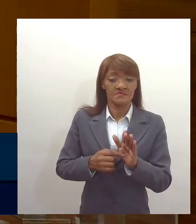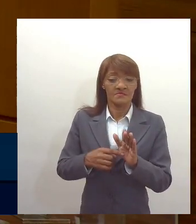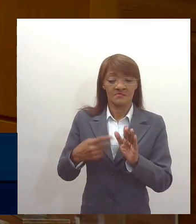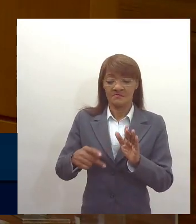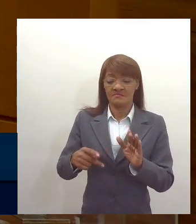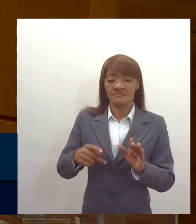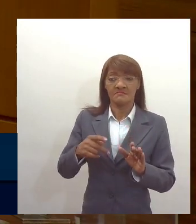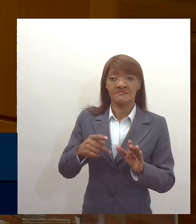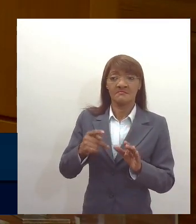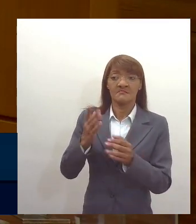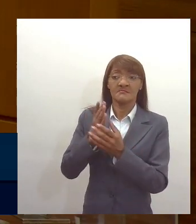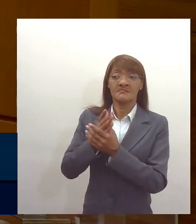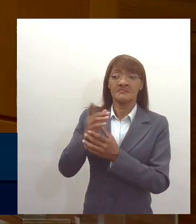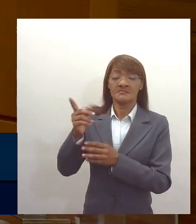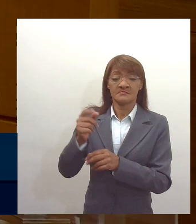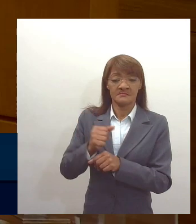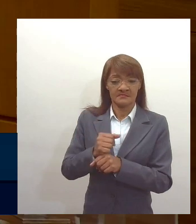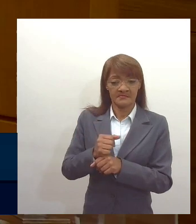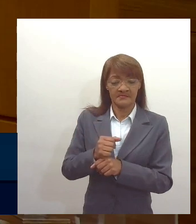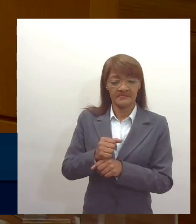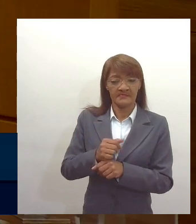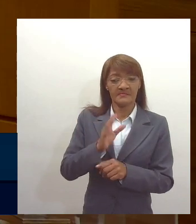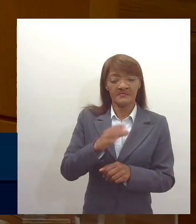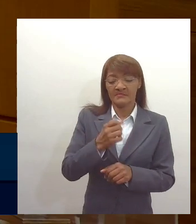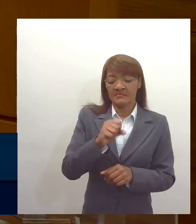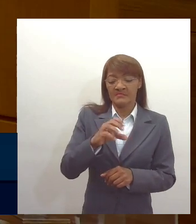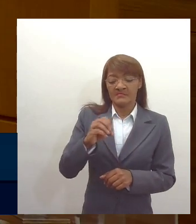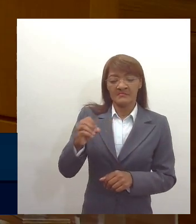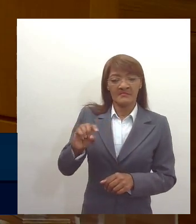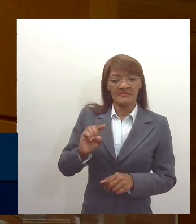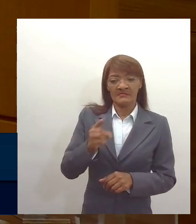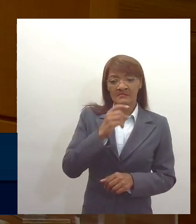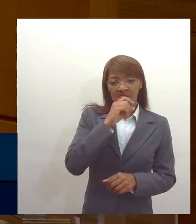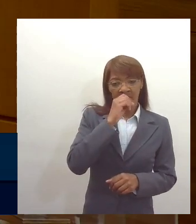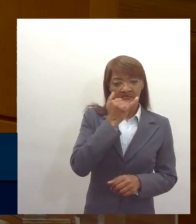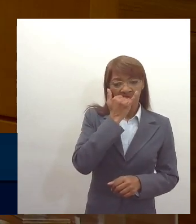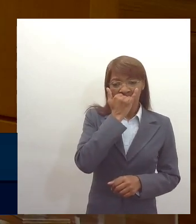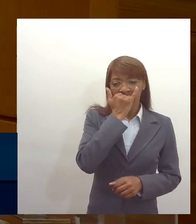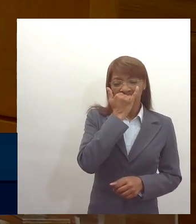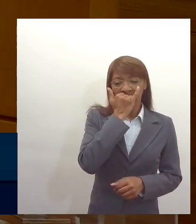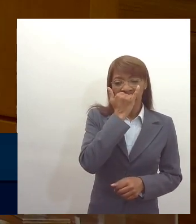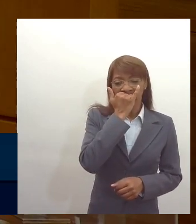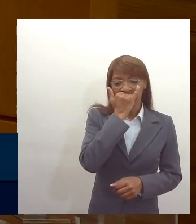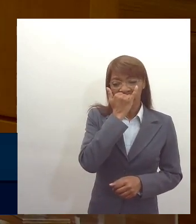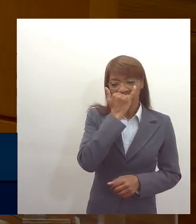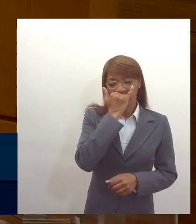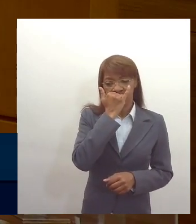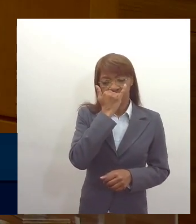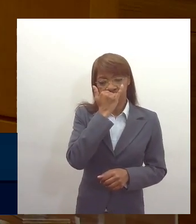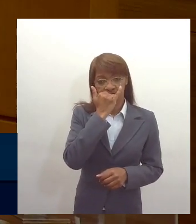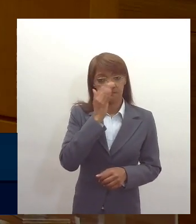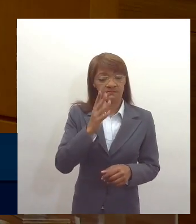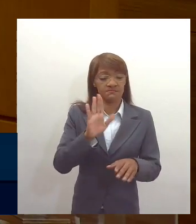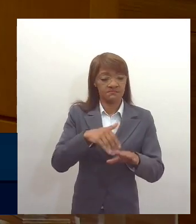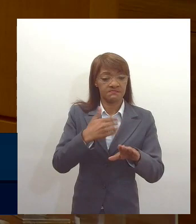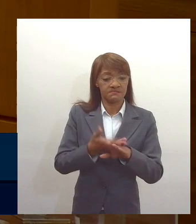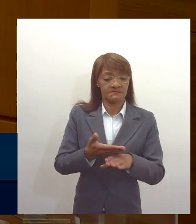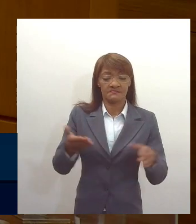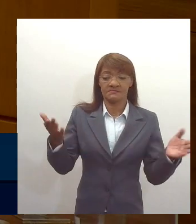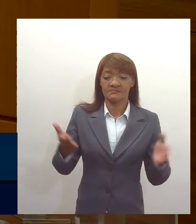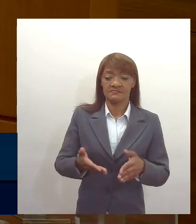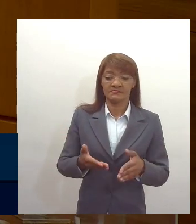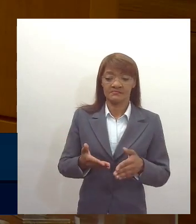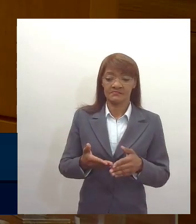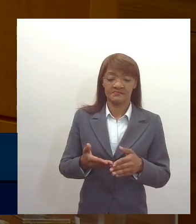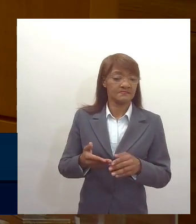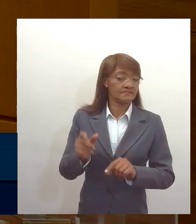R$800 mil. E até hoje a DESO não interligou e Ribeirópolis sofre. Muitas pessoas reclamam da falta de abastecimento de água